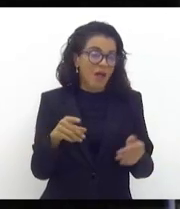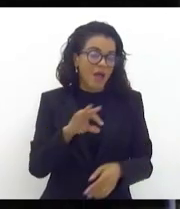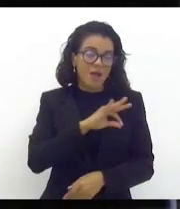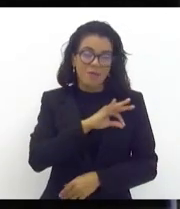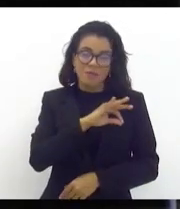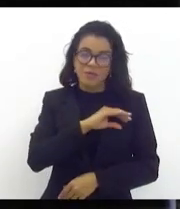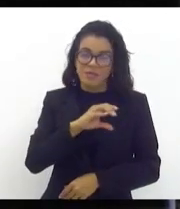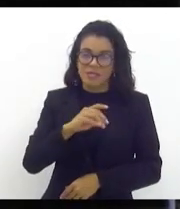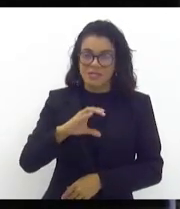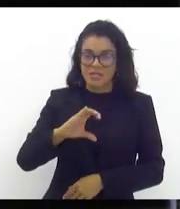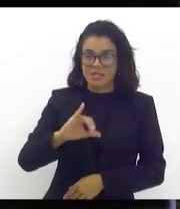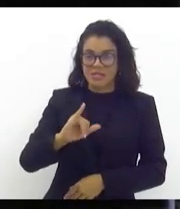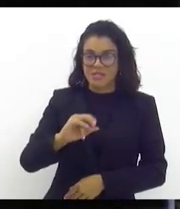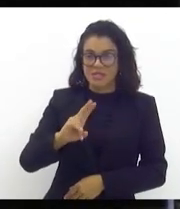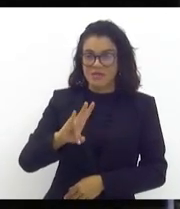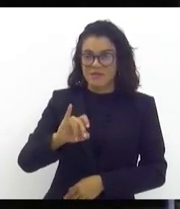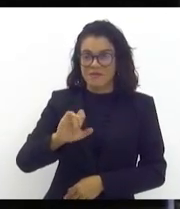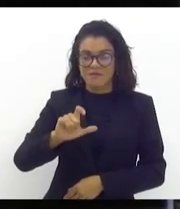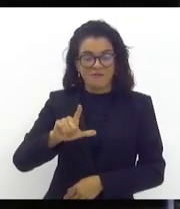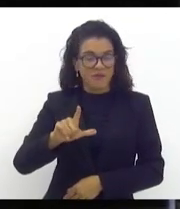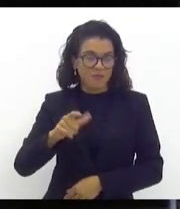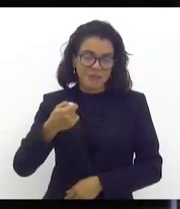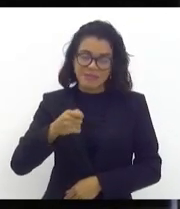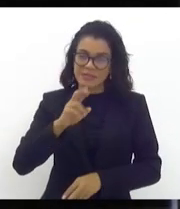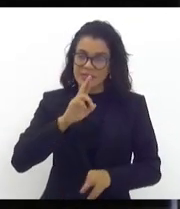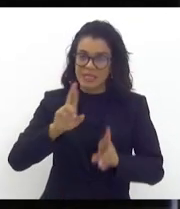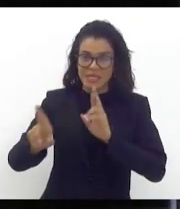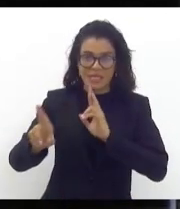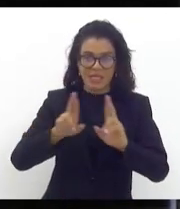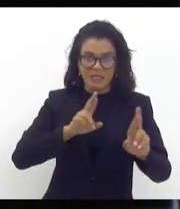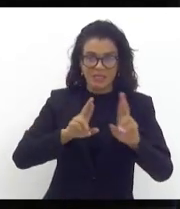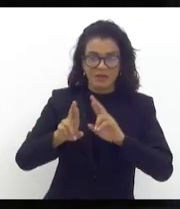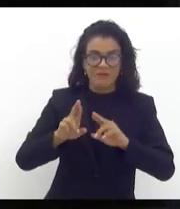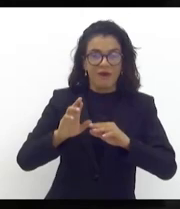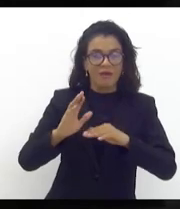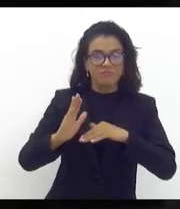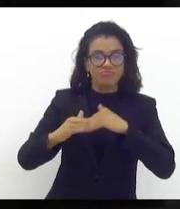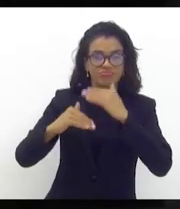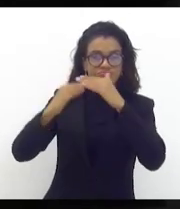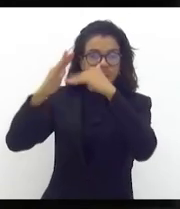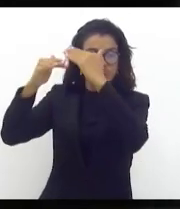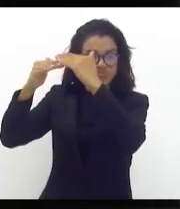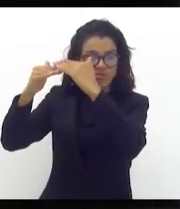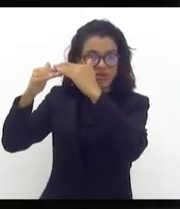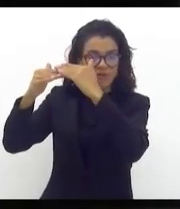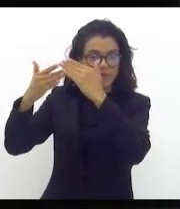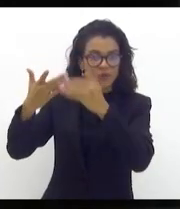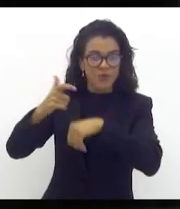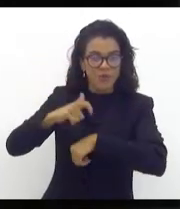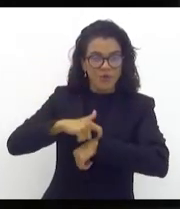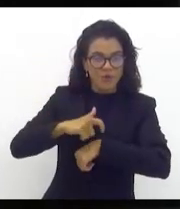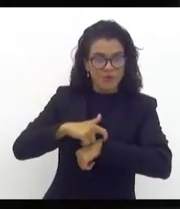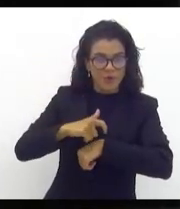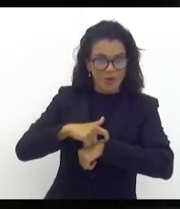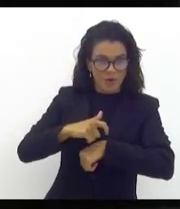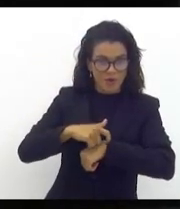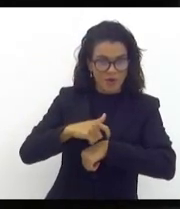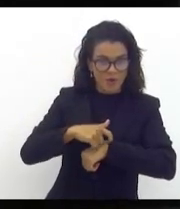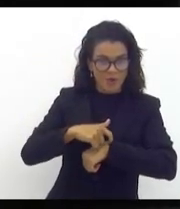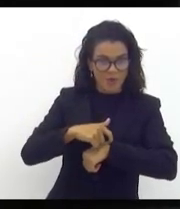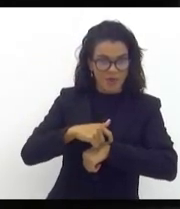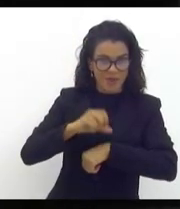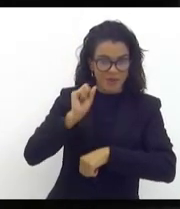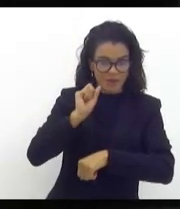que responder. Nós vamos fazer uma progressão na carreira a partir do momento em que houver a